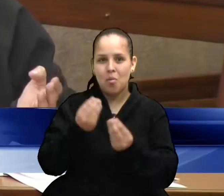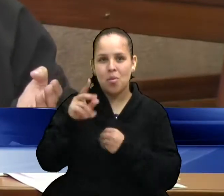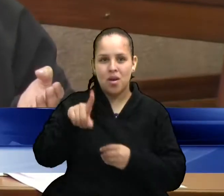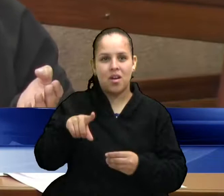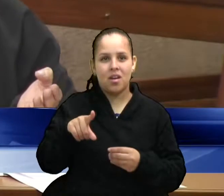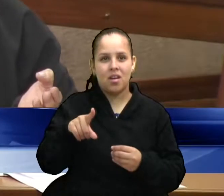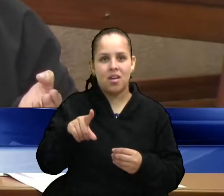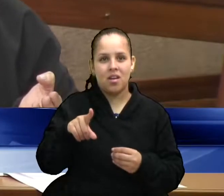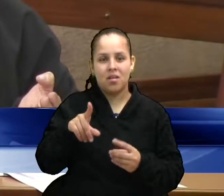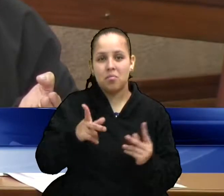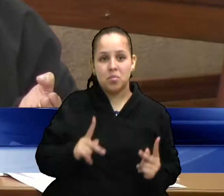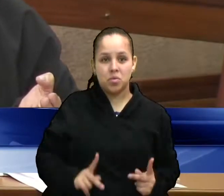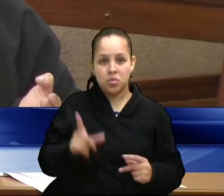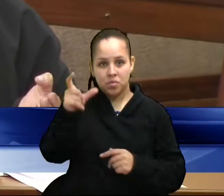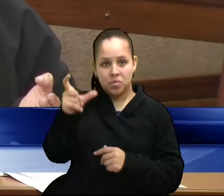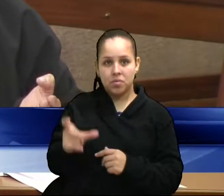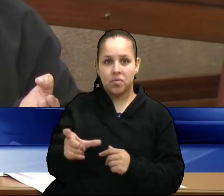físicas